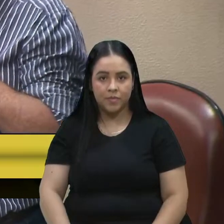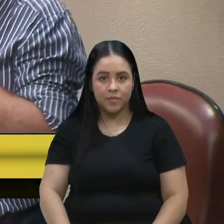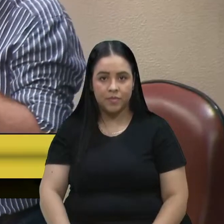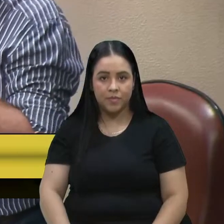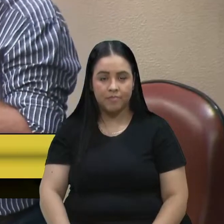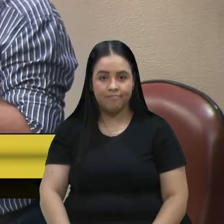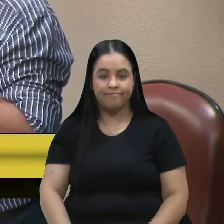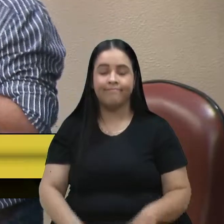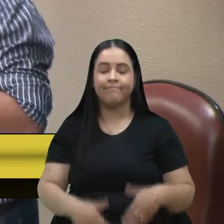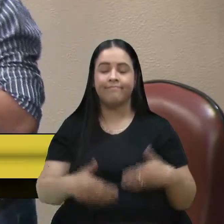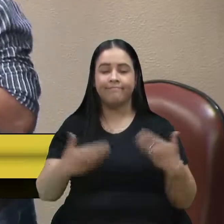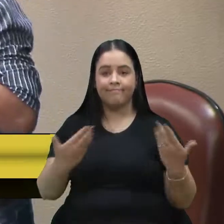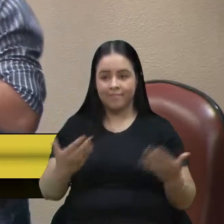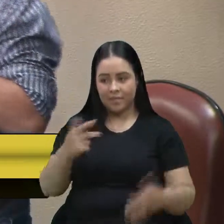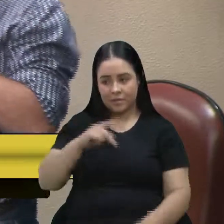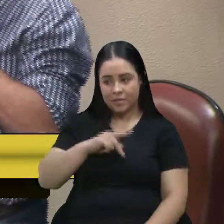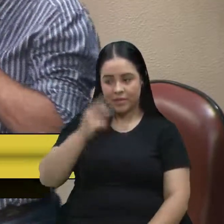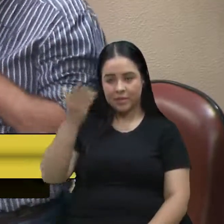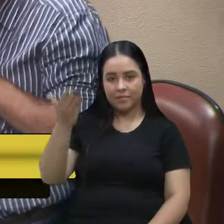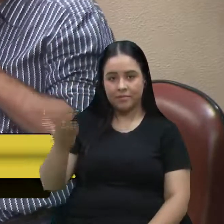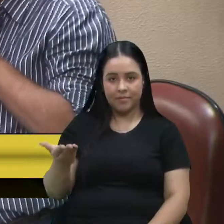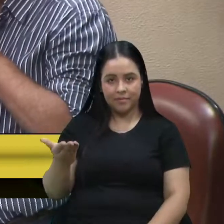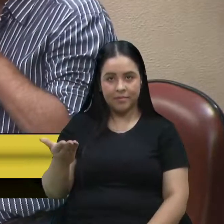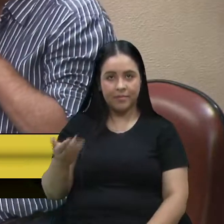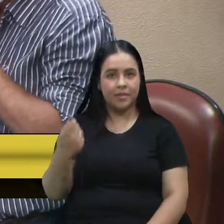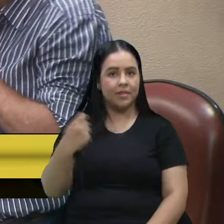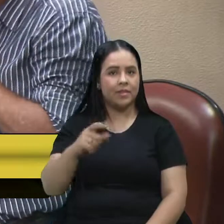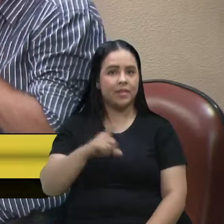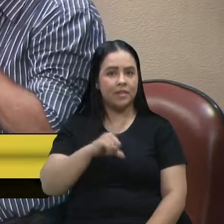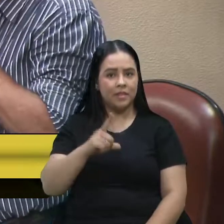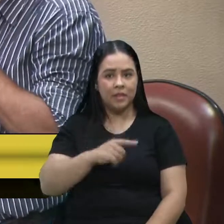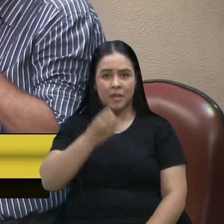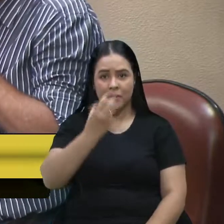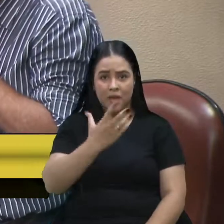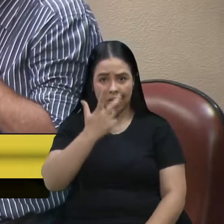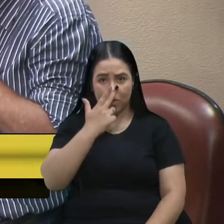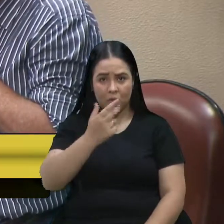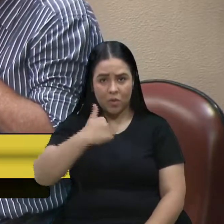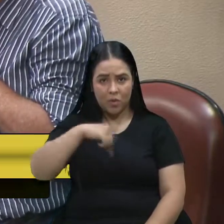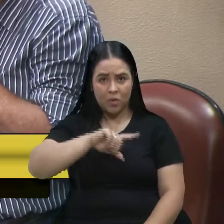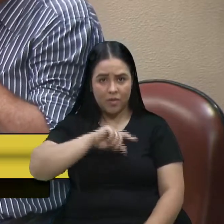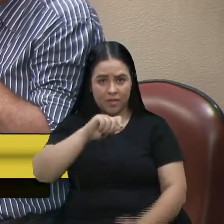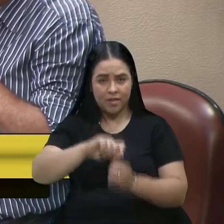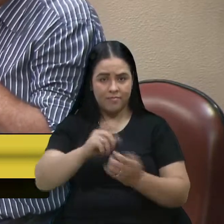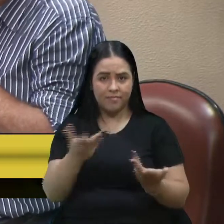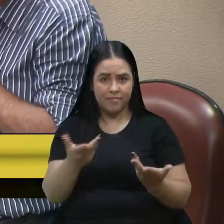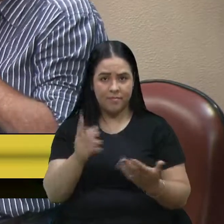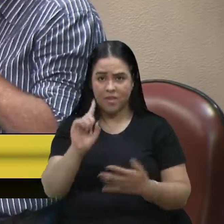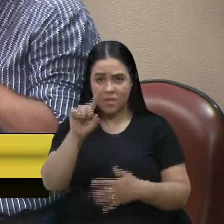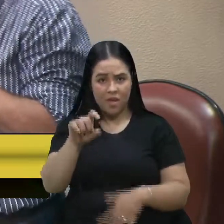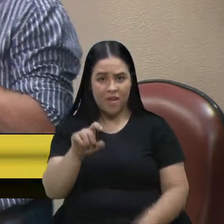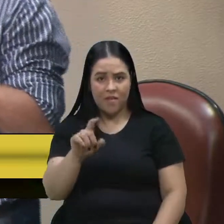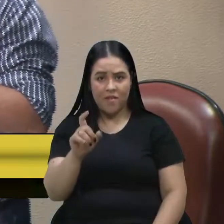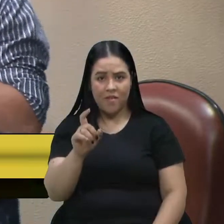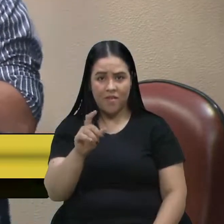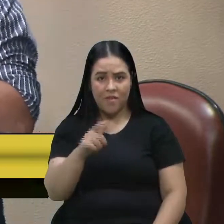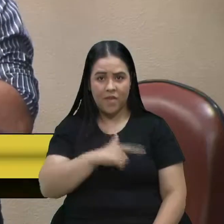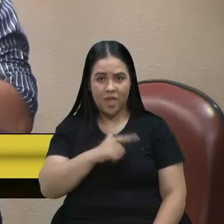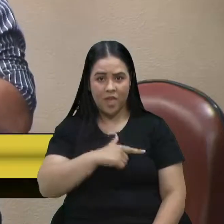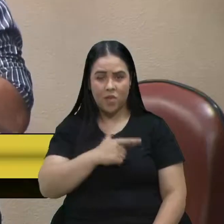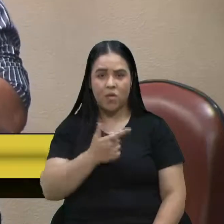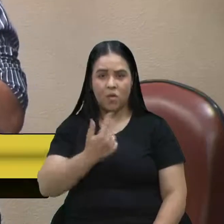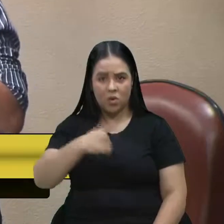Então, senhor presidente, tem que receber bem, como nós fizemos. Não é feio, nós fizemos a